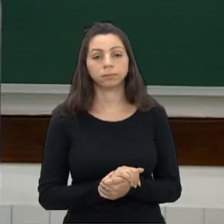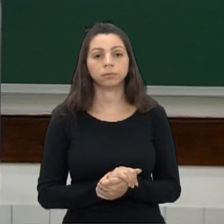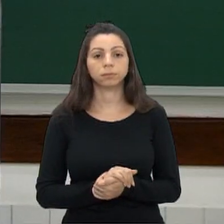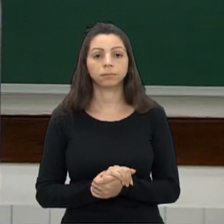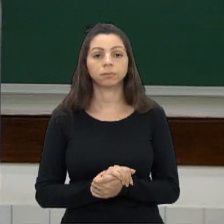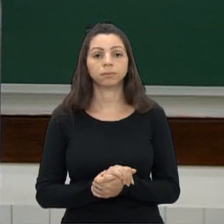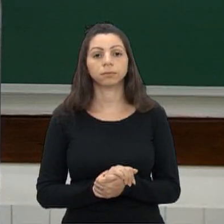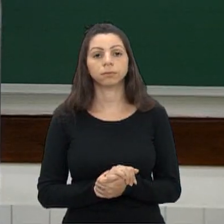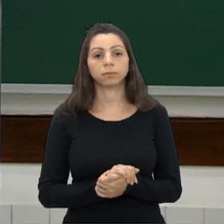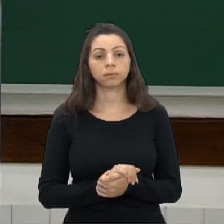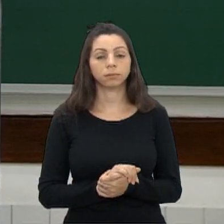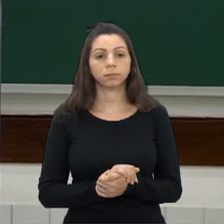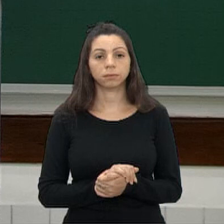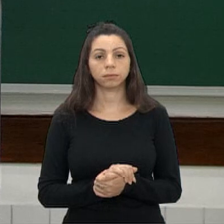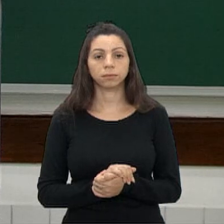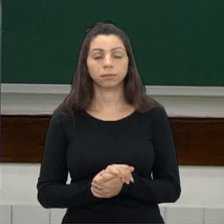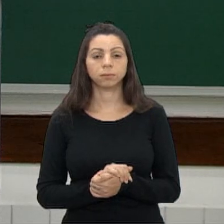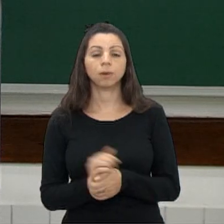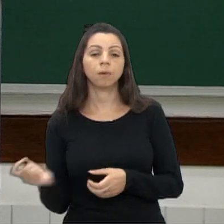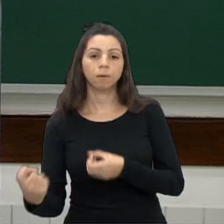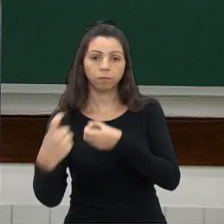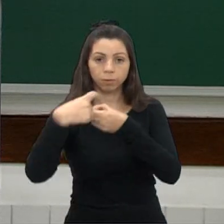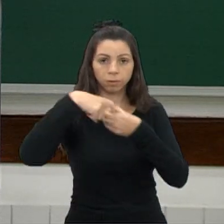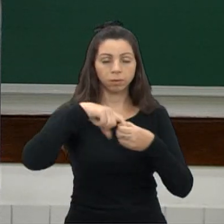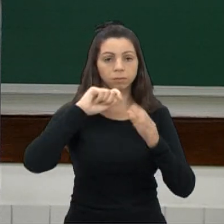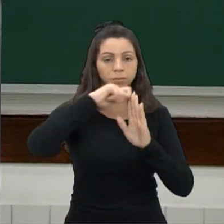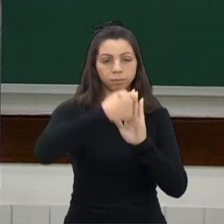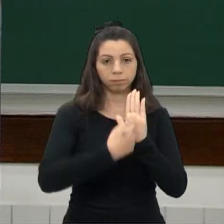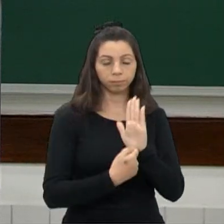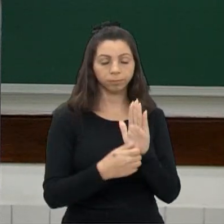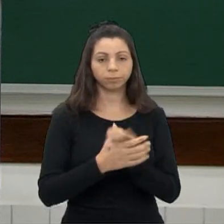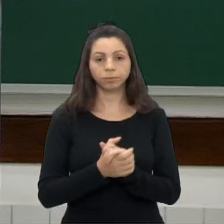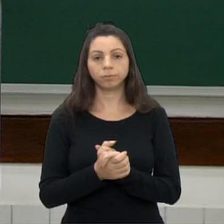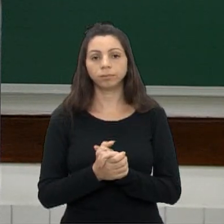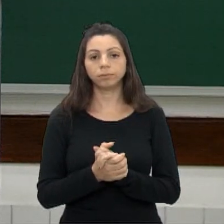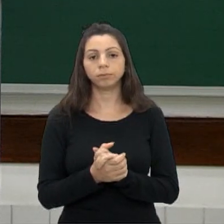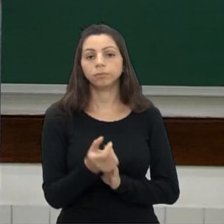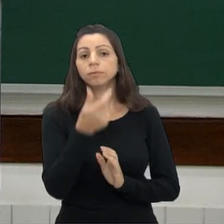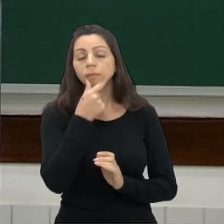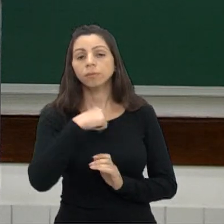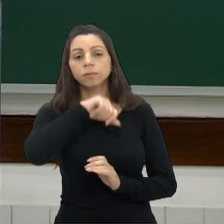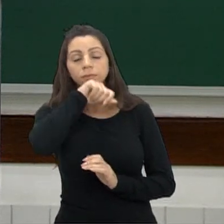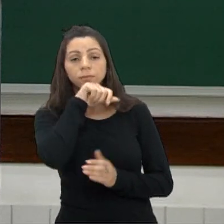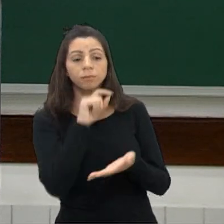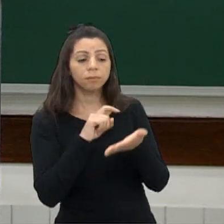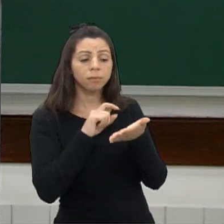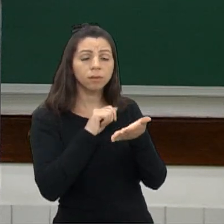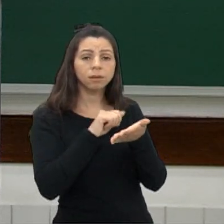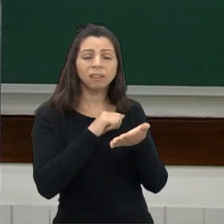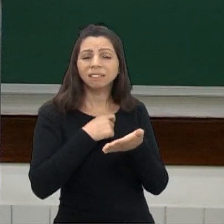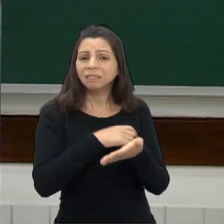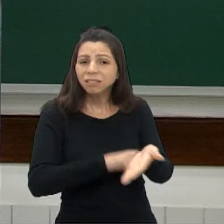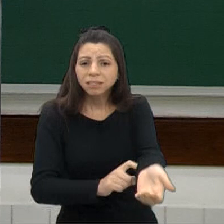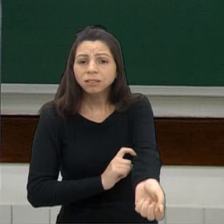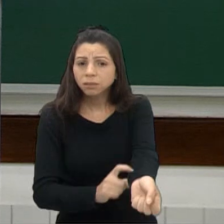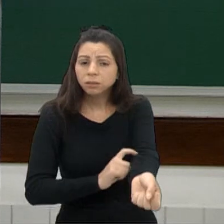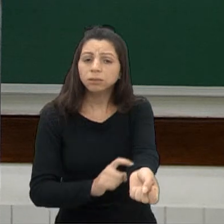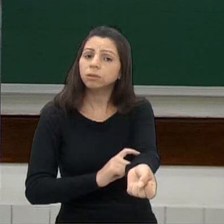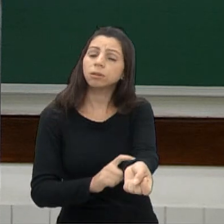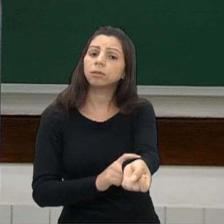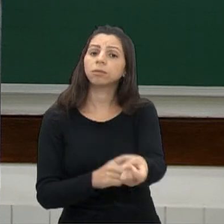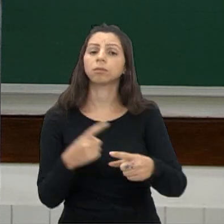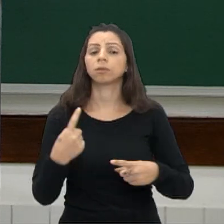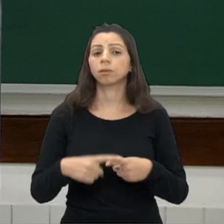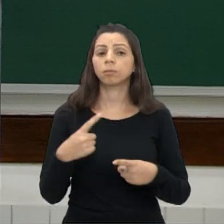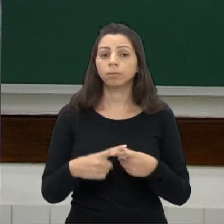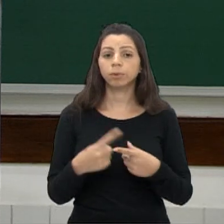Mas, vamos voltar para o texto. O pai se irritou porque, mais de uma vez, algumas vezes, o